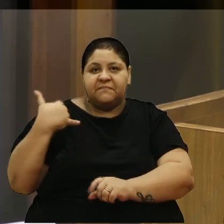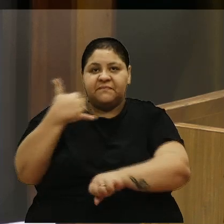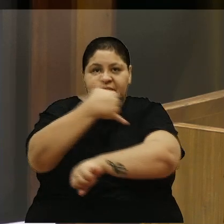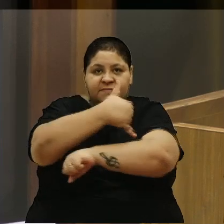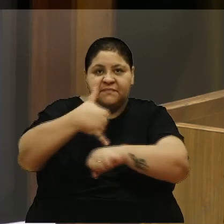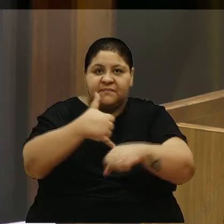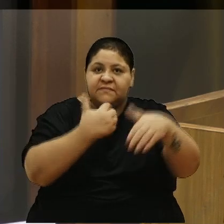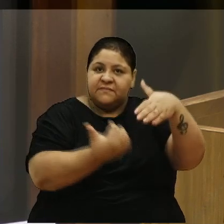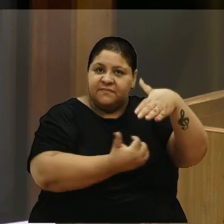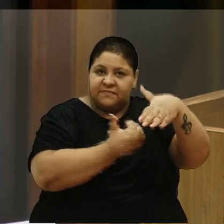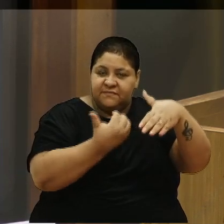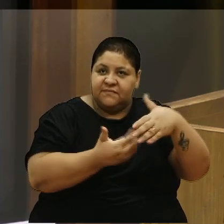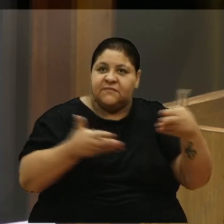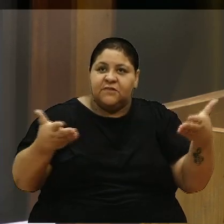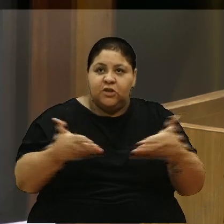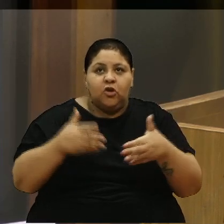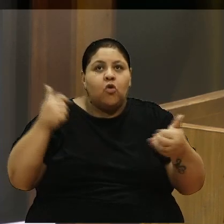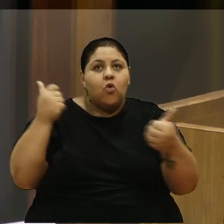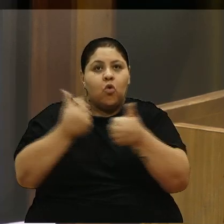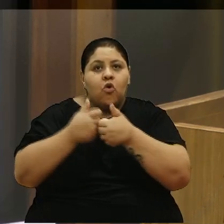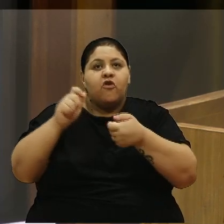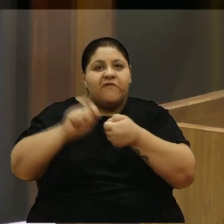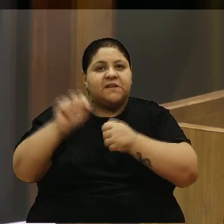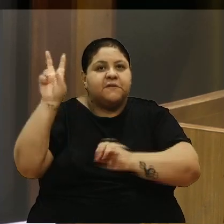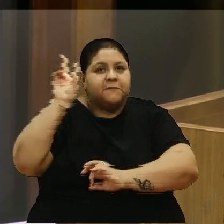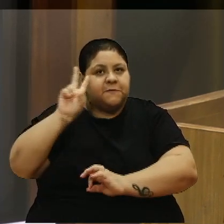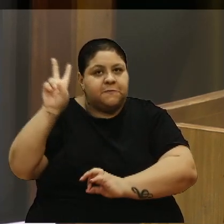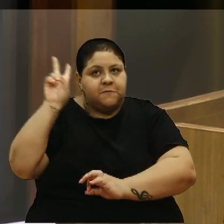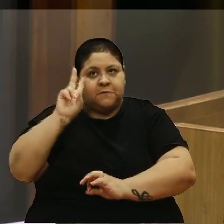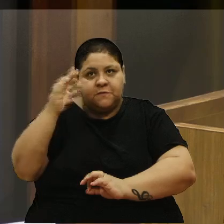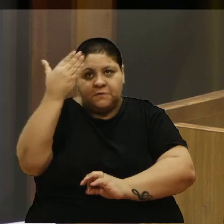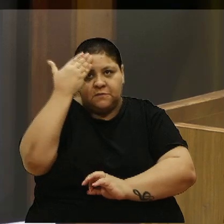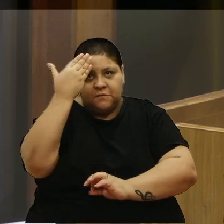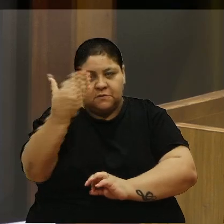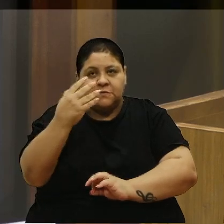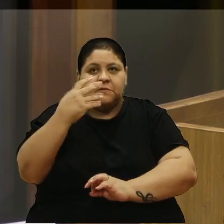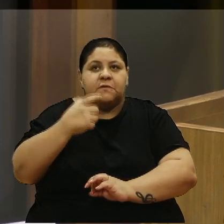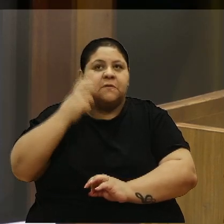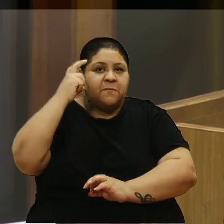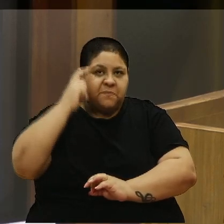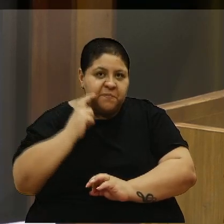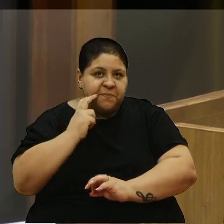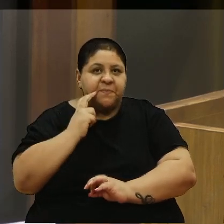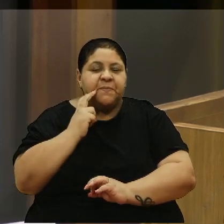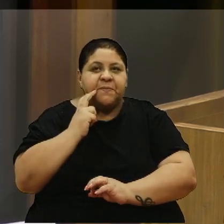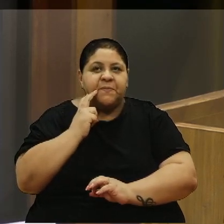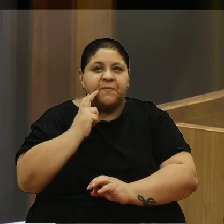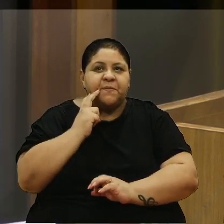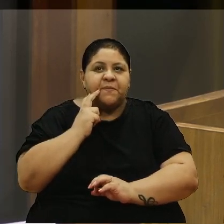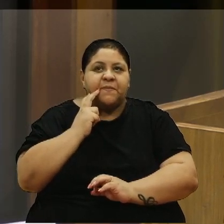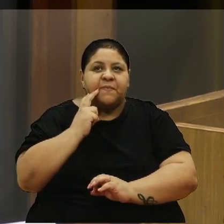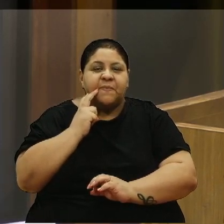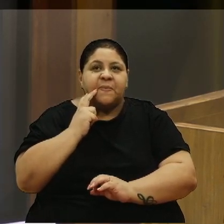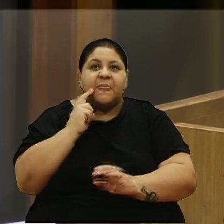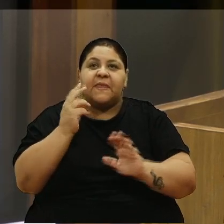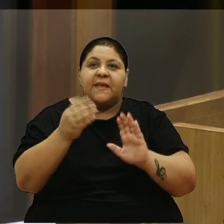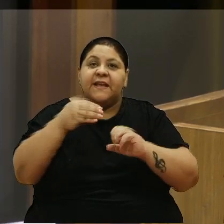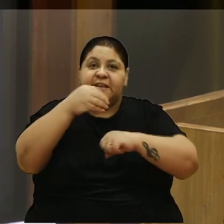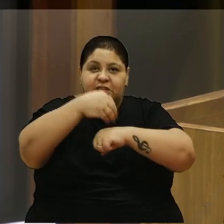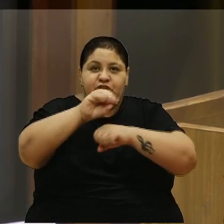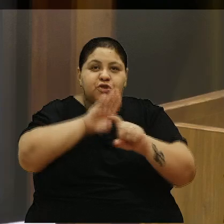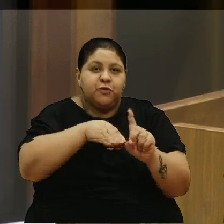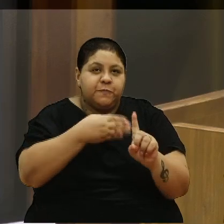nossa empresa e que estão conosco fazendo a nossa história, agradeço ao Daniel Santos pelo proponente da